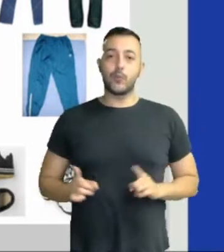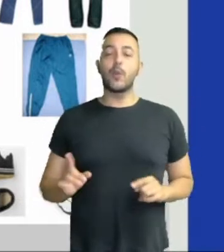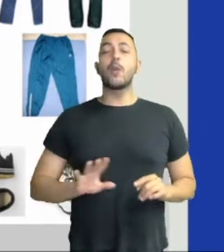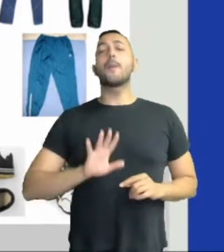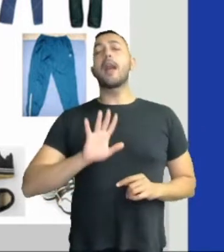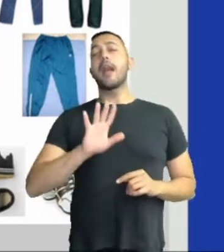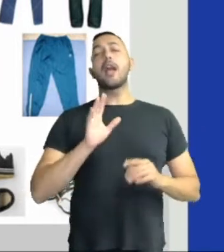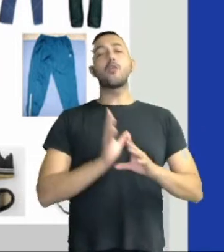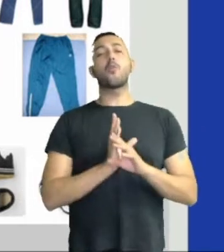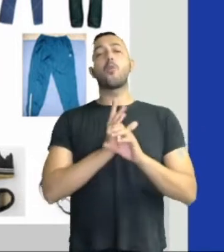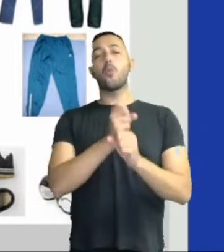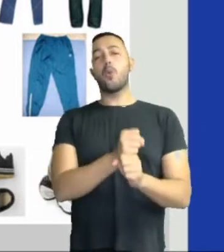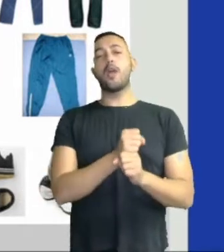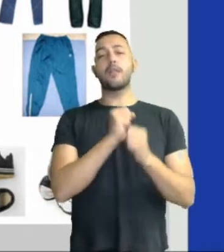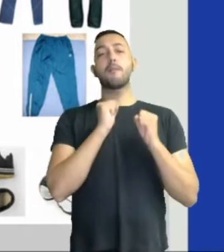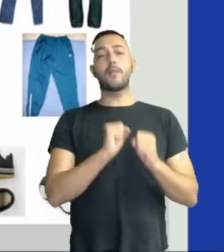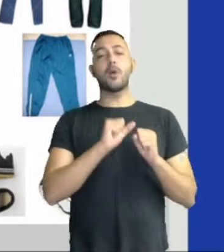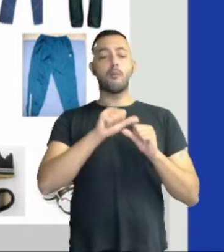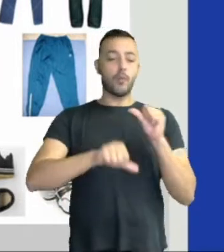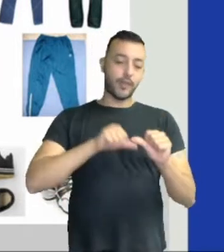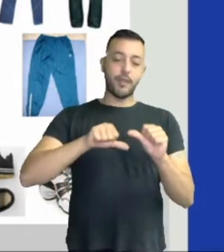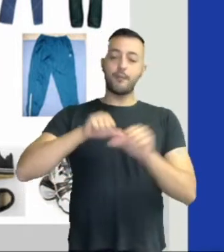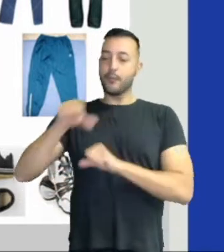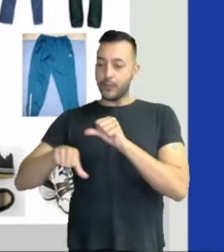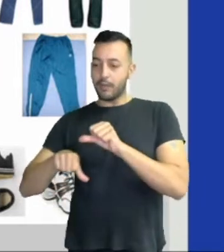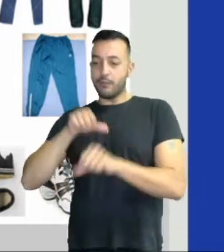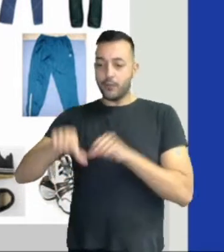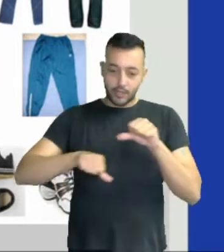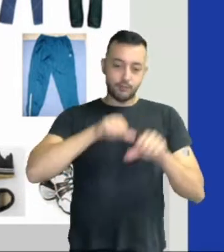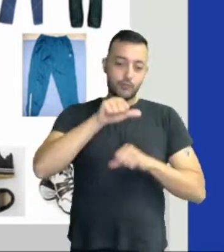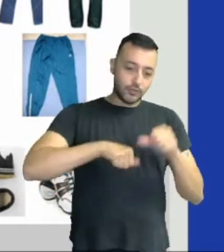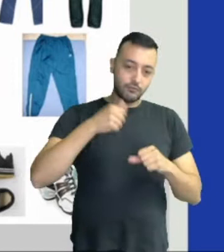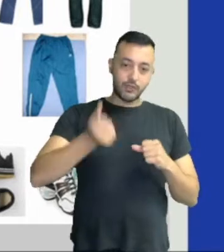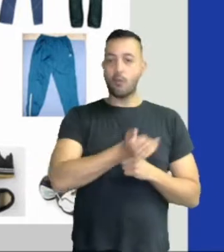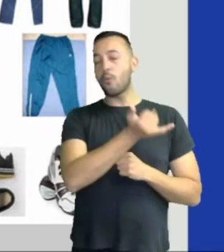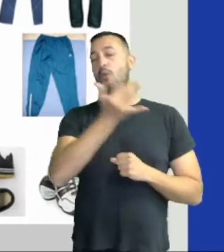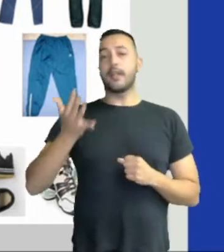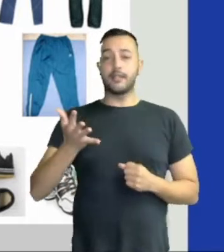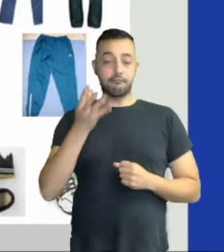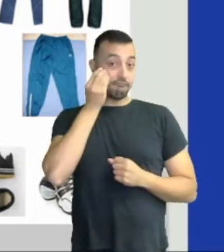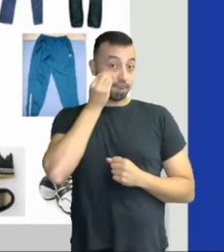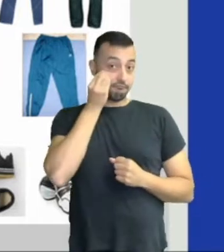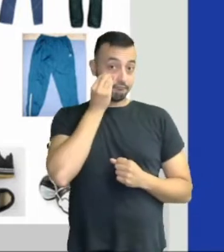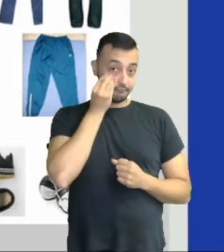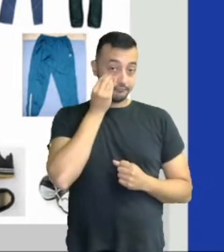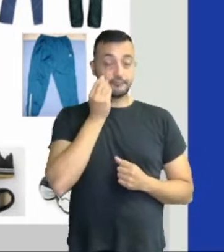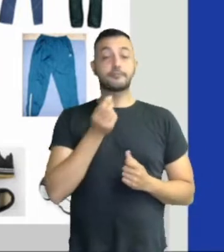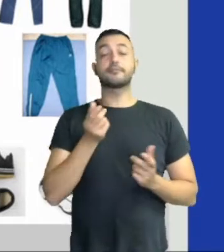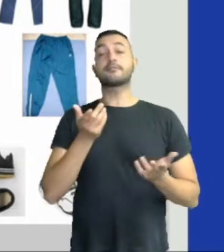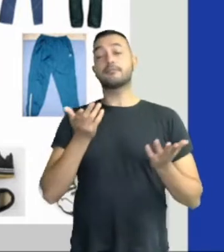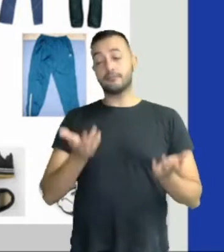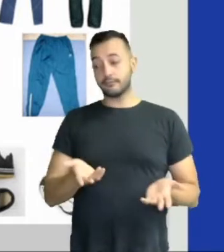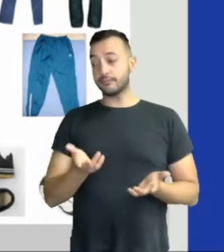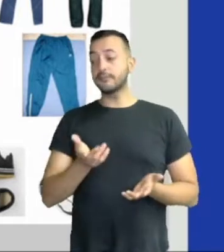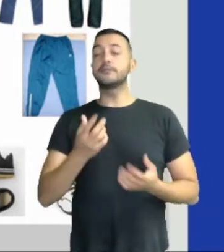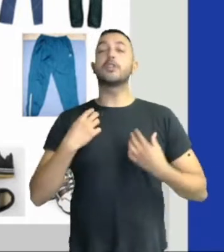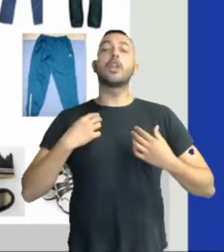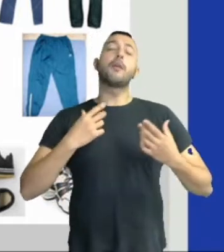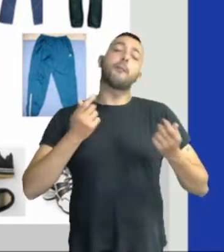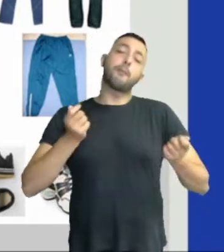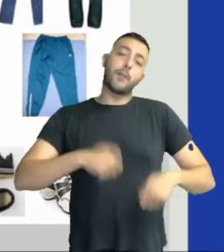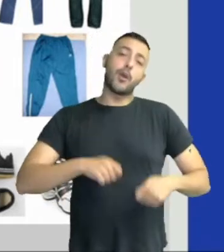quantas maneiras possíveis Paulo poderá se vestir? Tá? Então, ele quer dizer o quê? Quantas